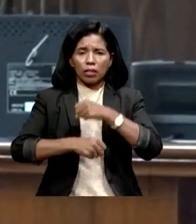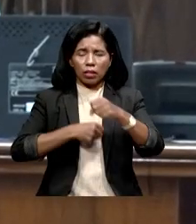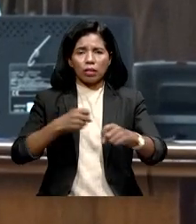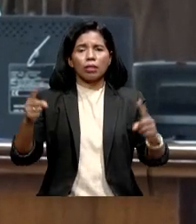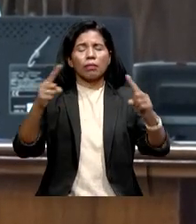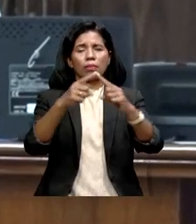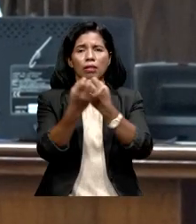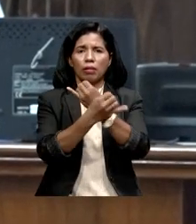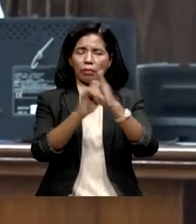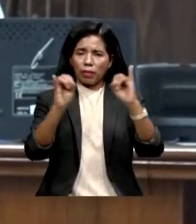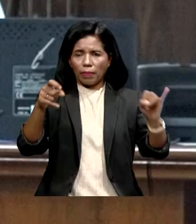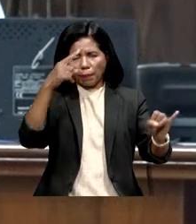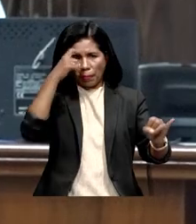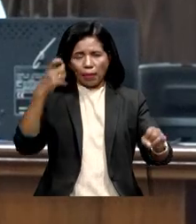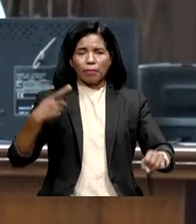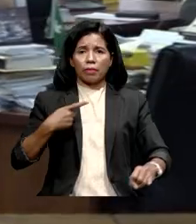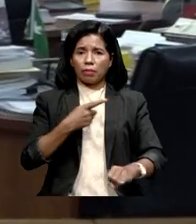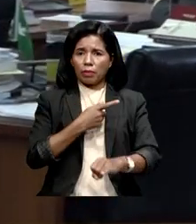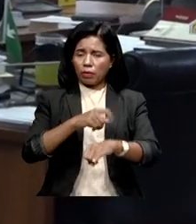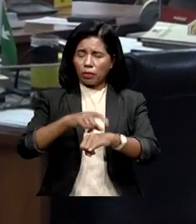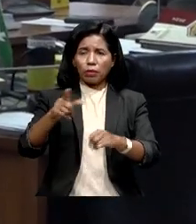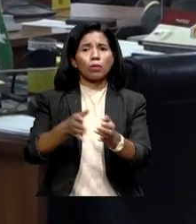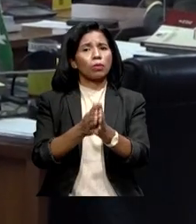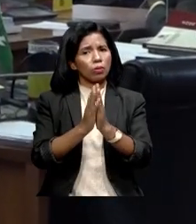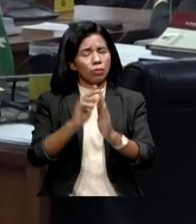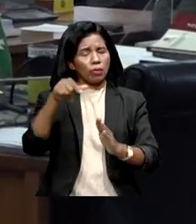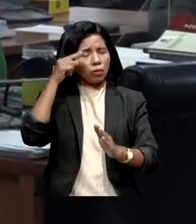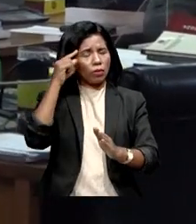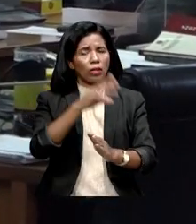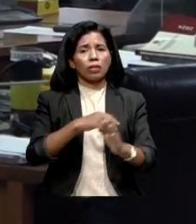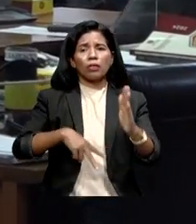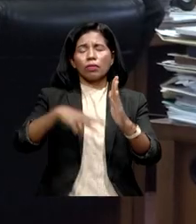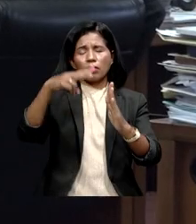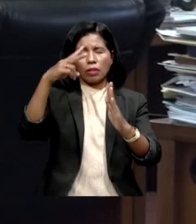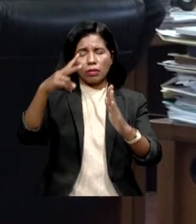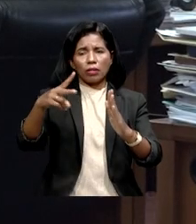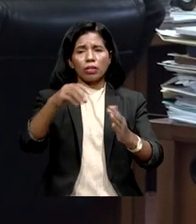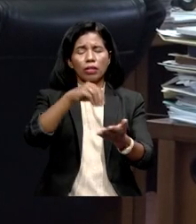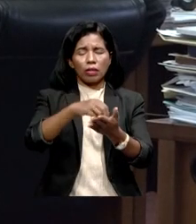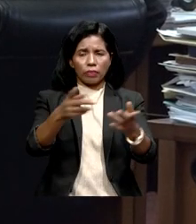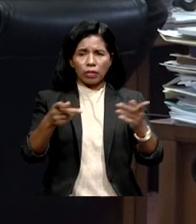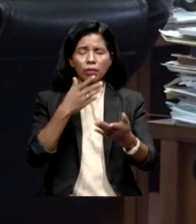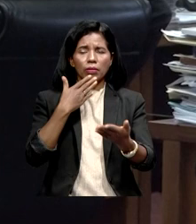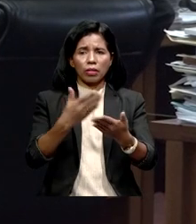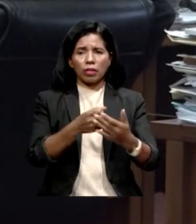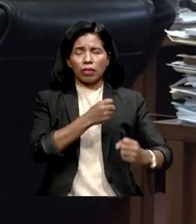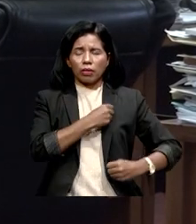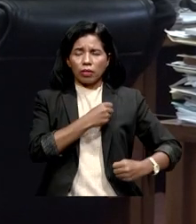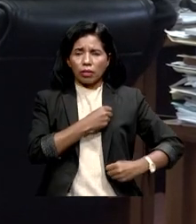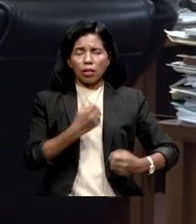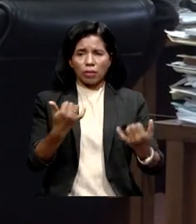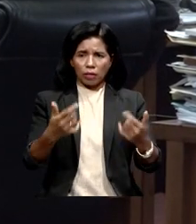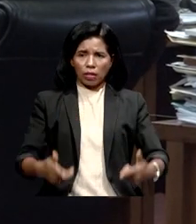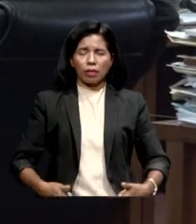u kon rasikan. Tamba ne, Parlamentu Nasional Husu ba Governu Atu Valoriza kria kondisão dignu ba Asuwain FALINTIL ne be Sei Moris